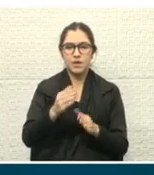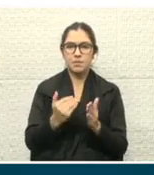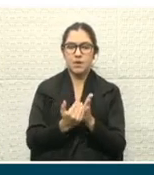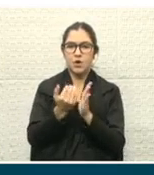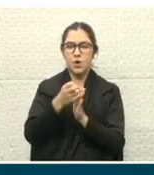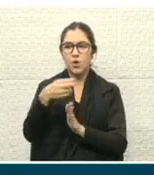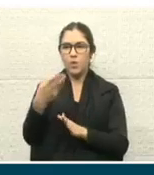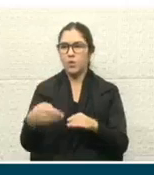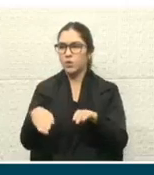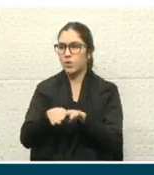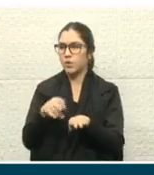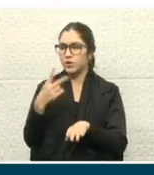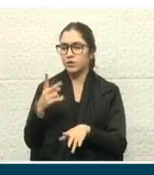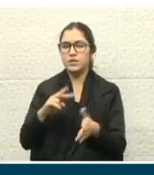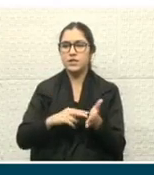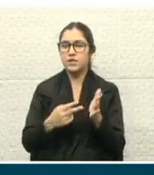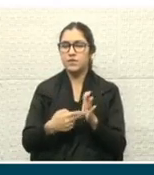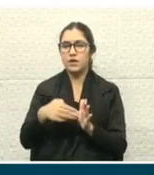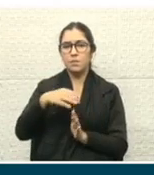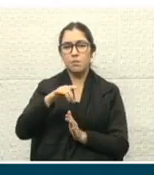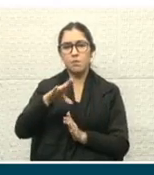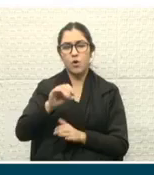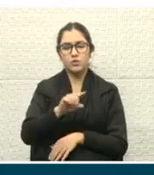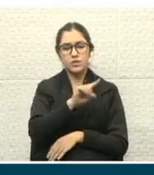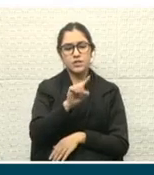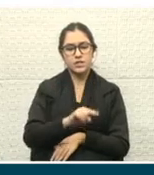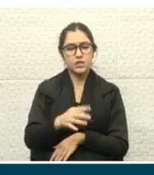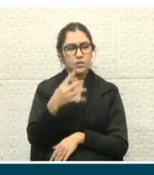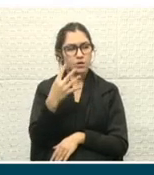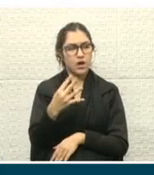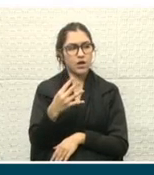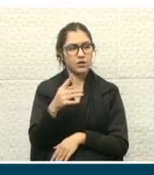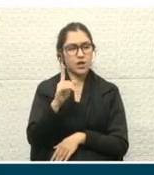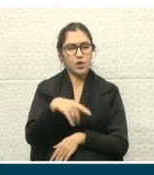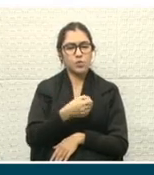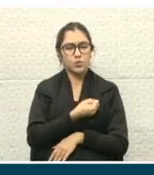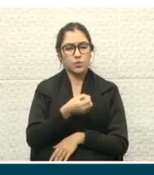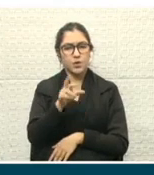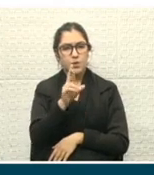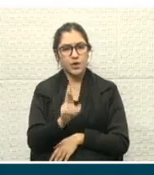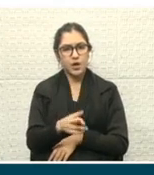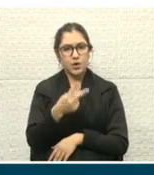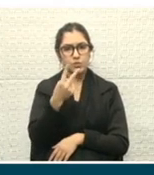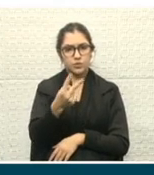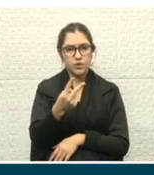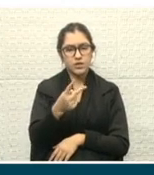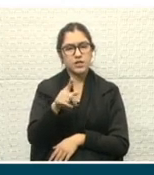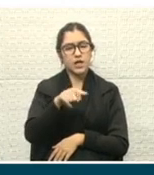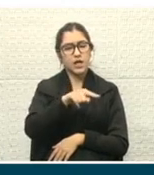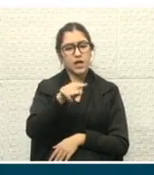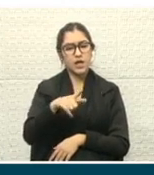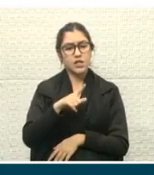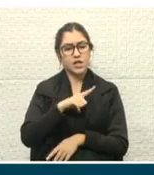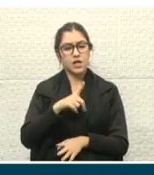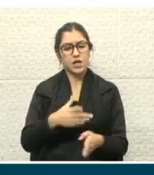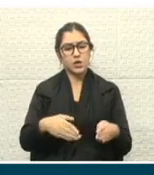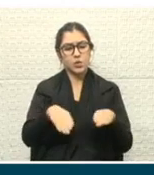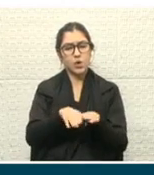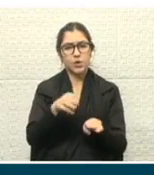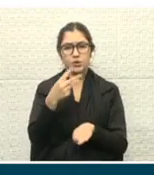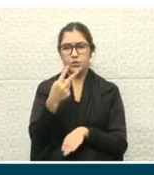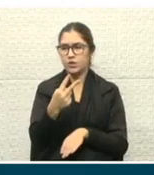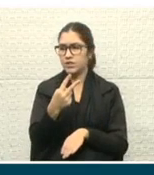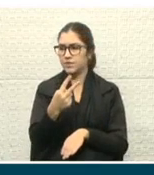ou igual a 2. Isso quer dizer que o módulo de Z4, que é o número real 2, ele vai ser igual a